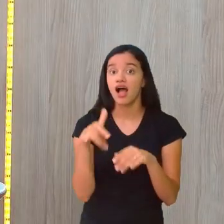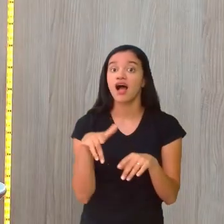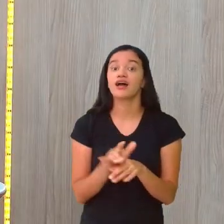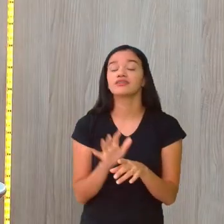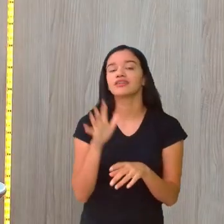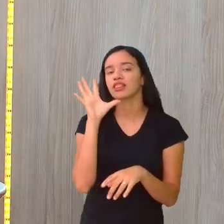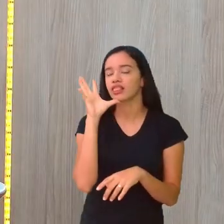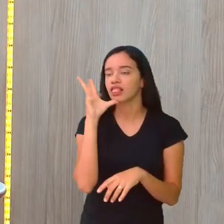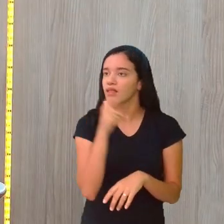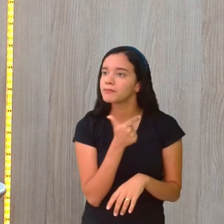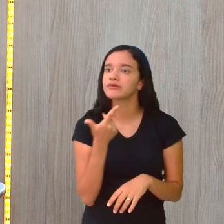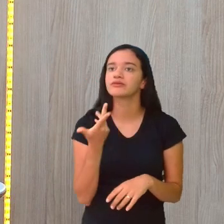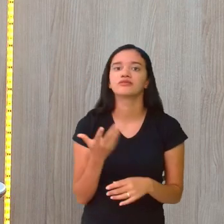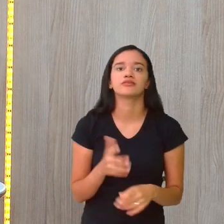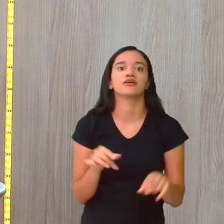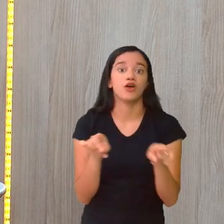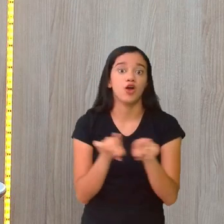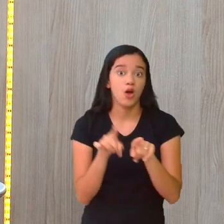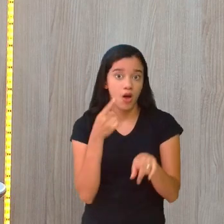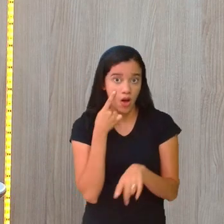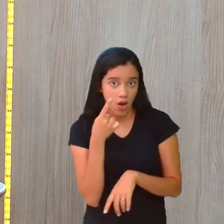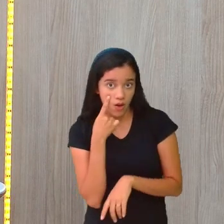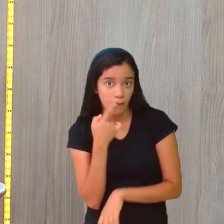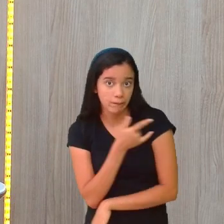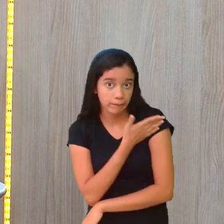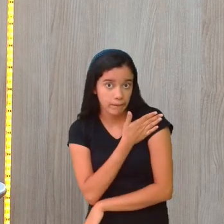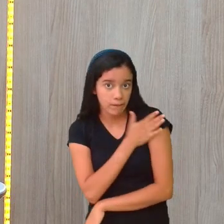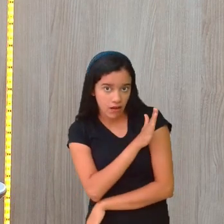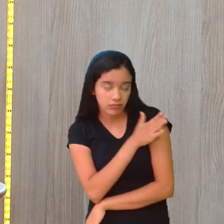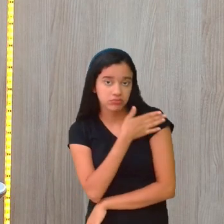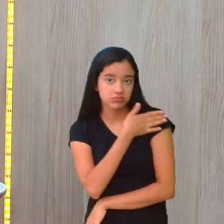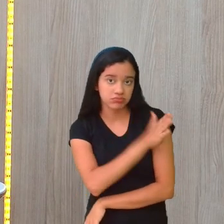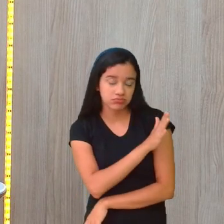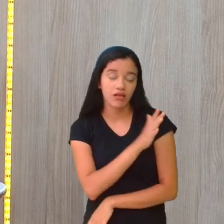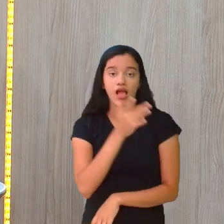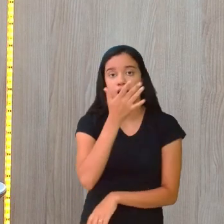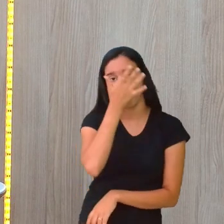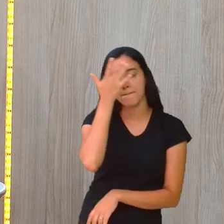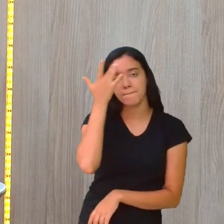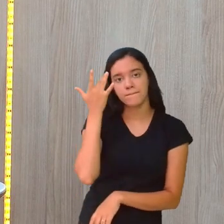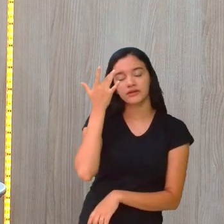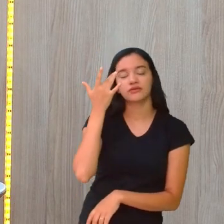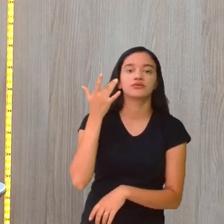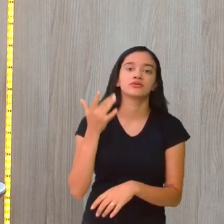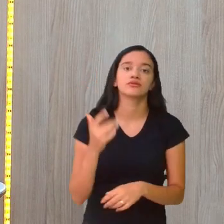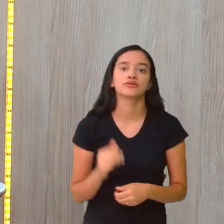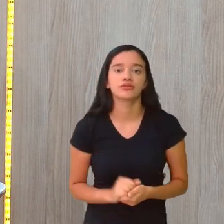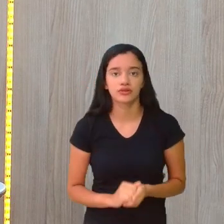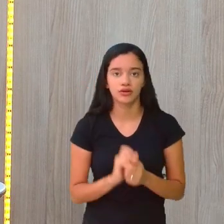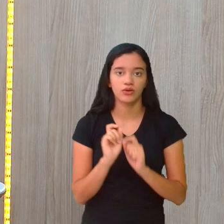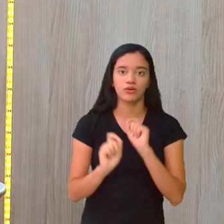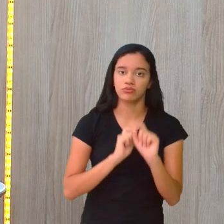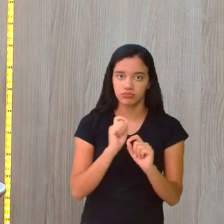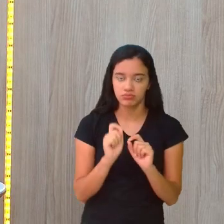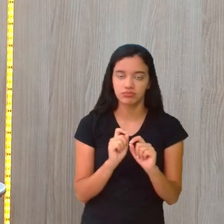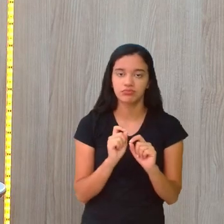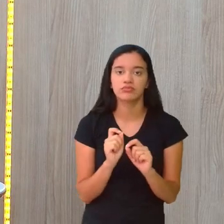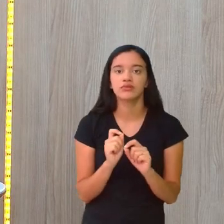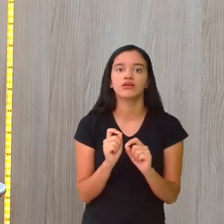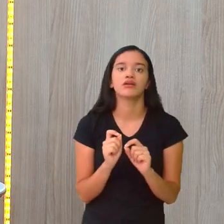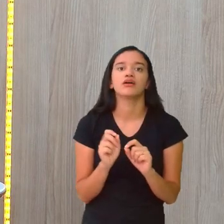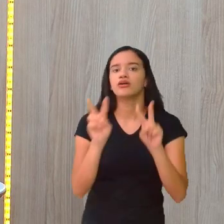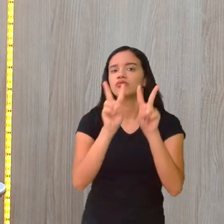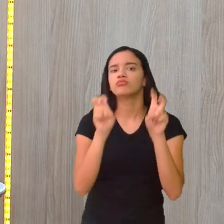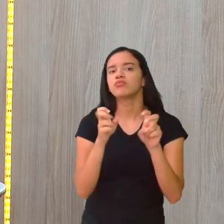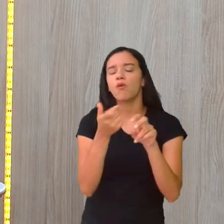para ganhar. Olha o preconceito, né? Com certeza. A pessoa já vai